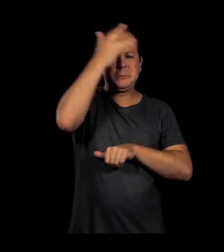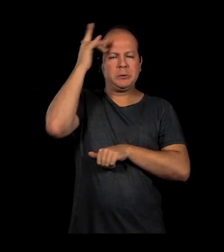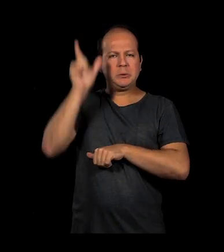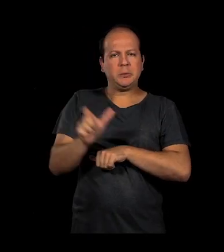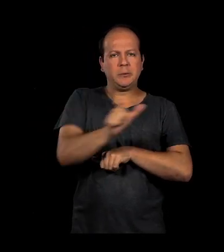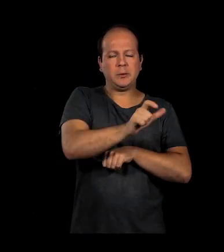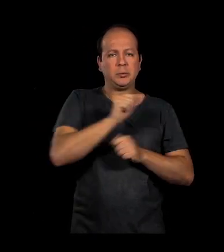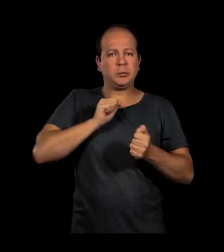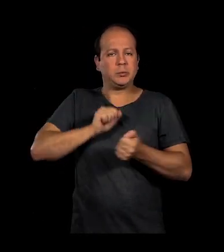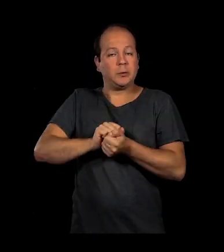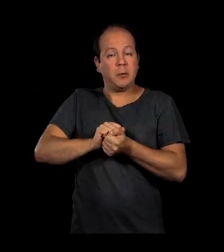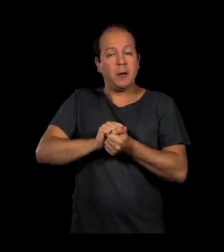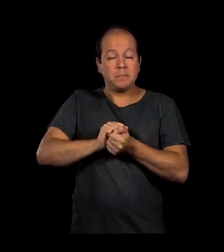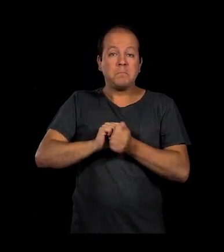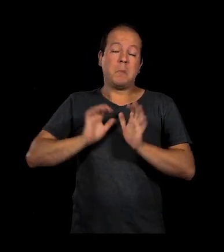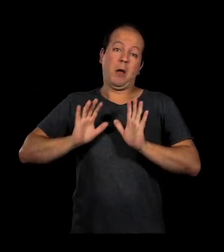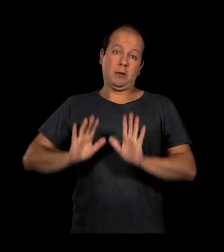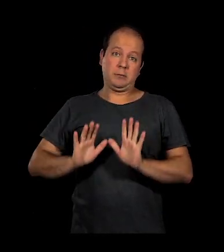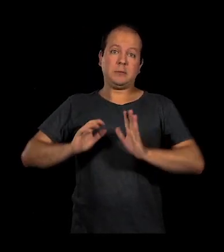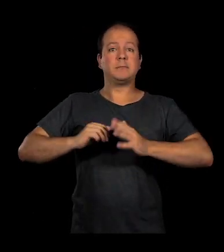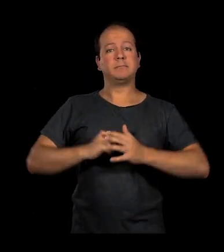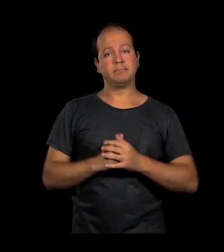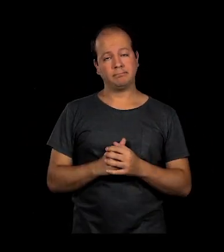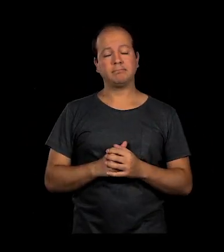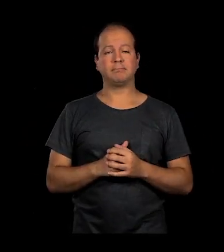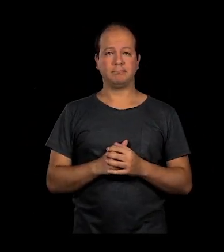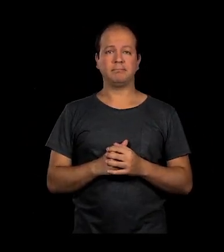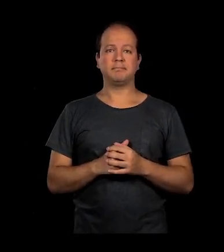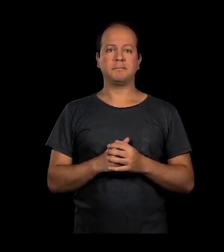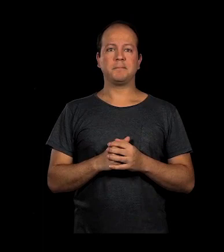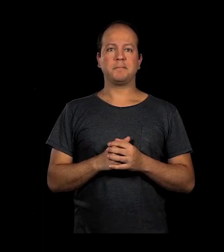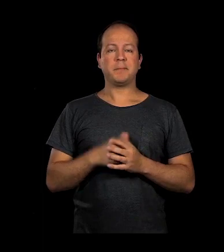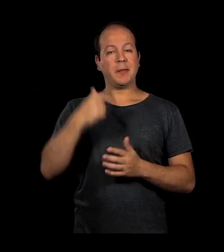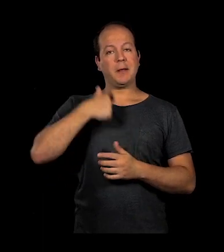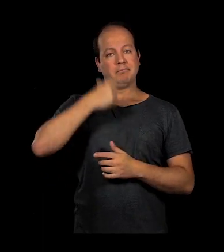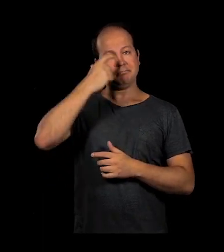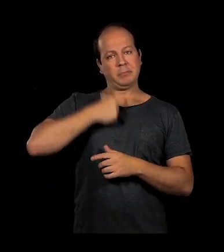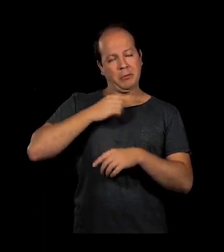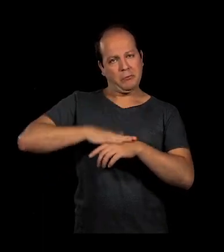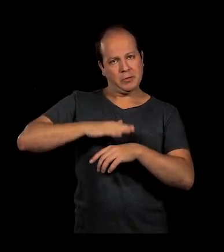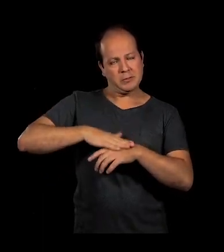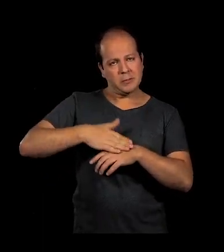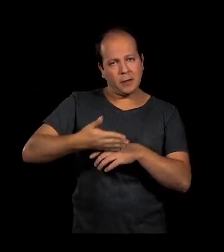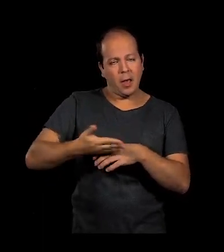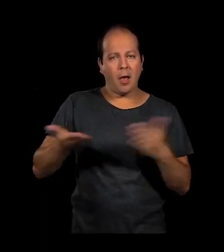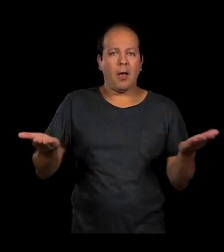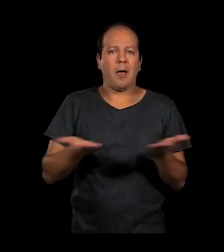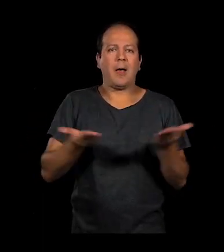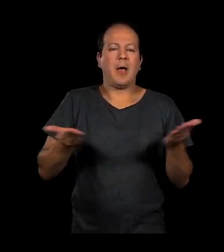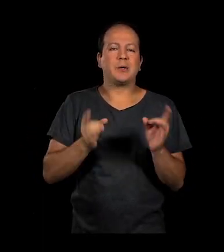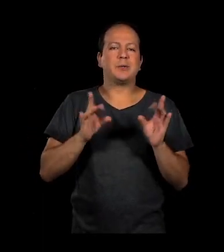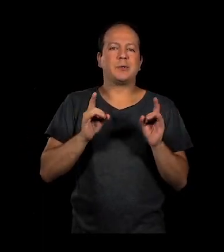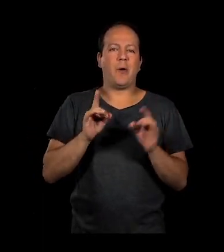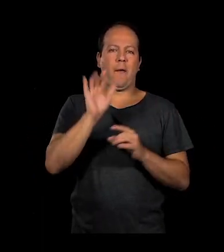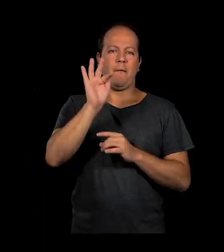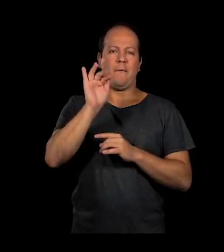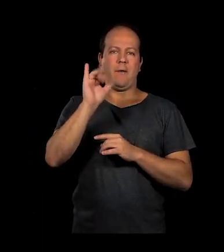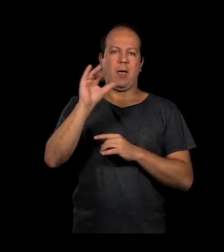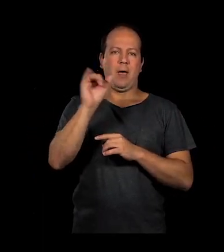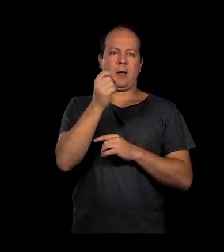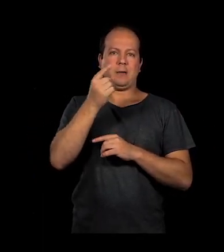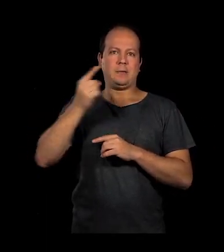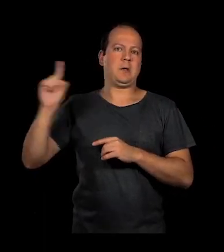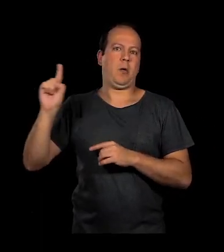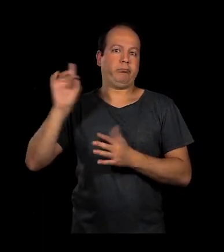mas há o fato de fazer atualmente o trabalho só ficção não é